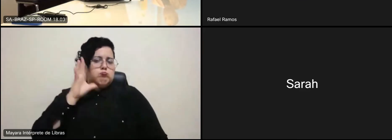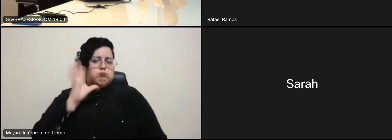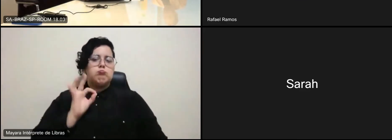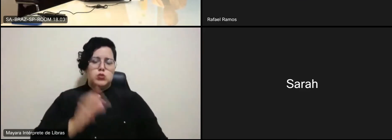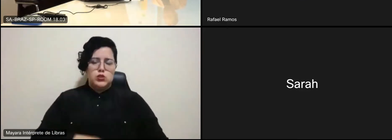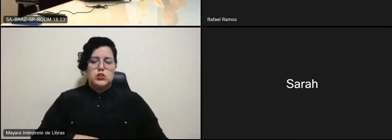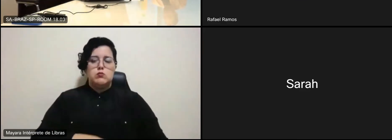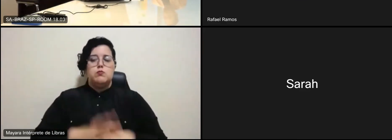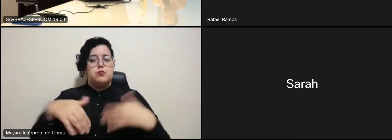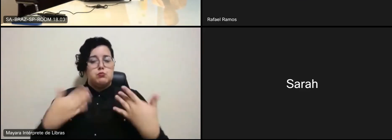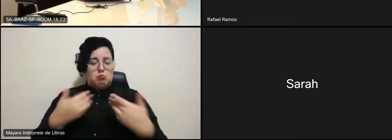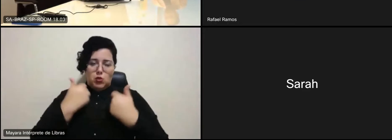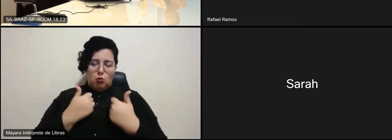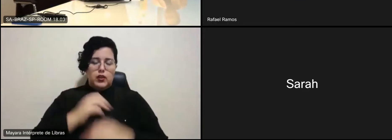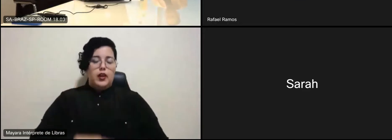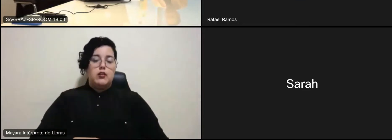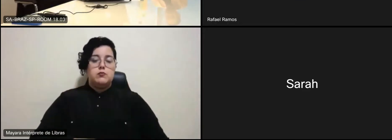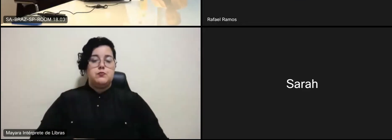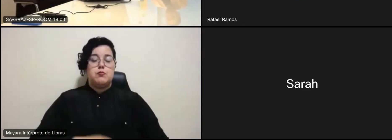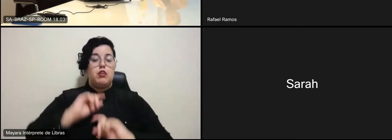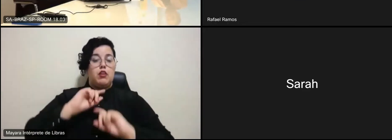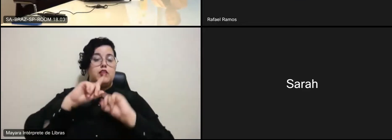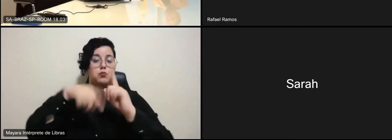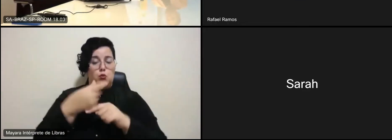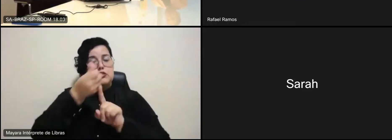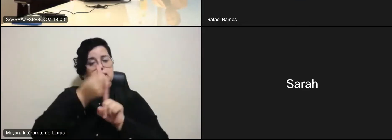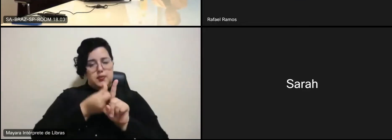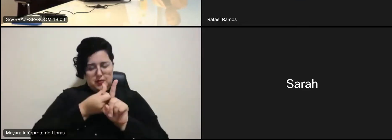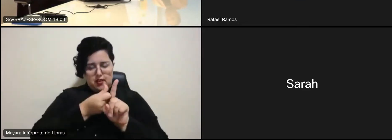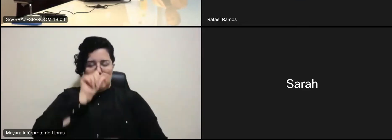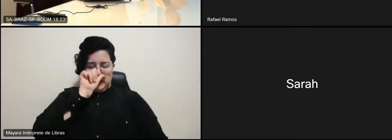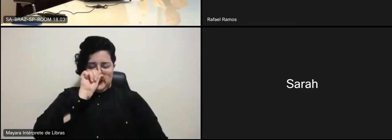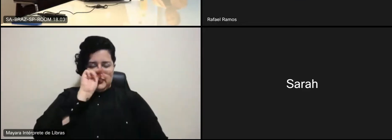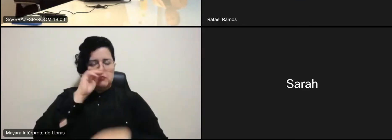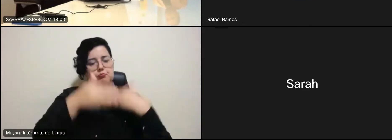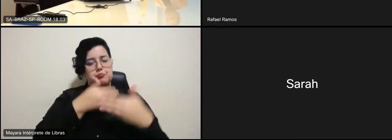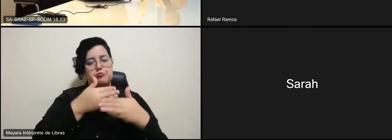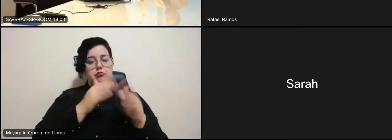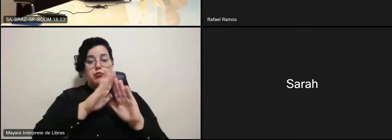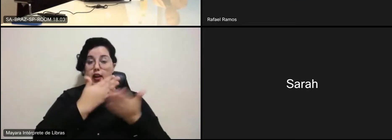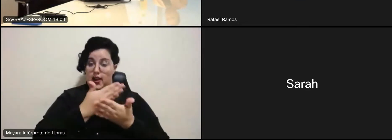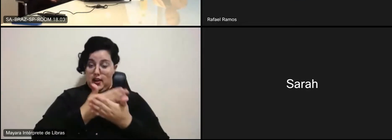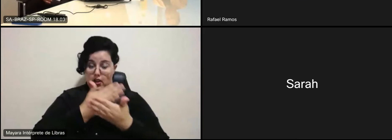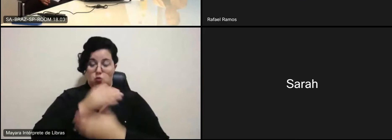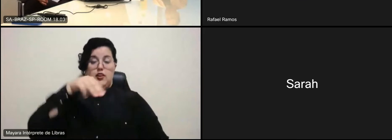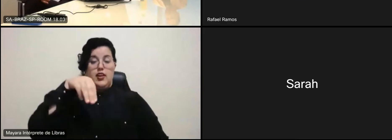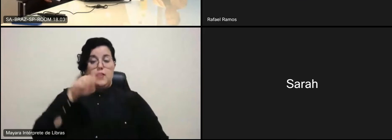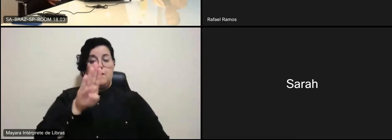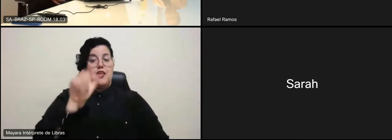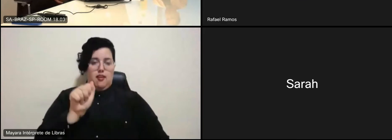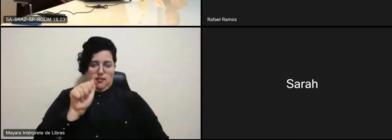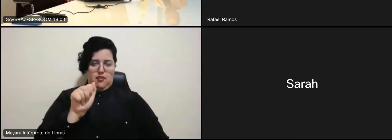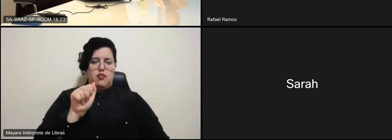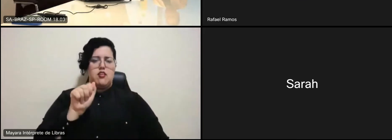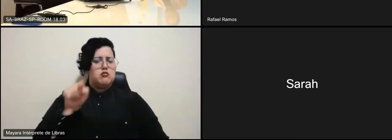foi o que aconteceu 6 meses depois, né? Numa aula de MBA, eu conheci uma pessoa maravilhosa que transformou a